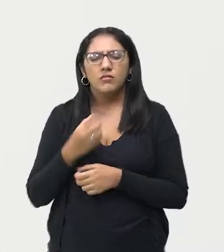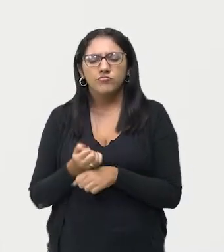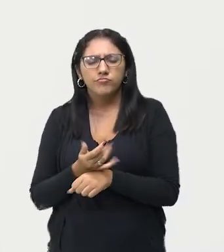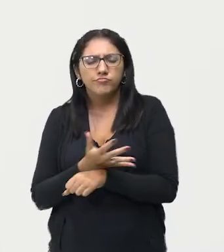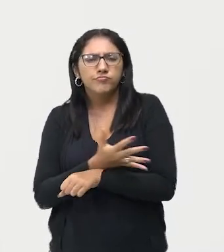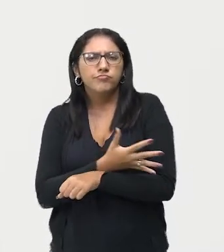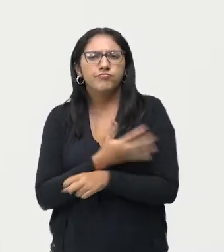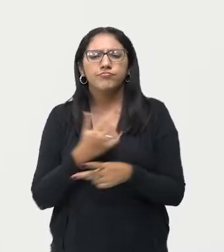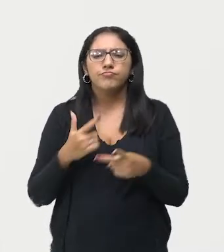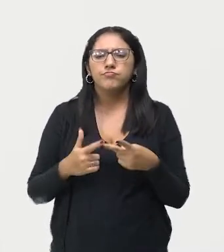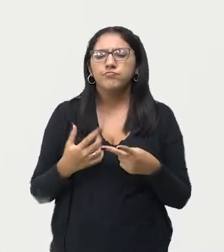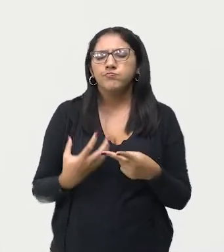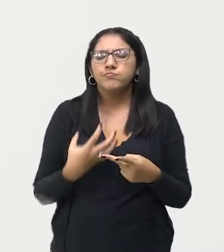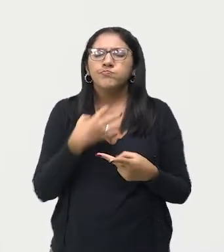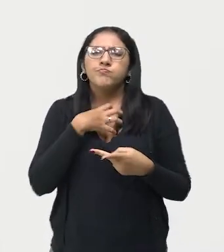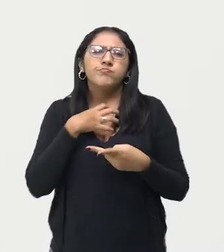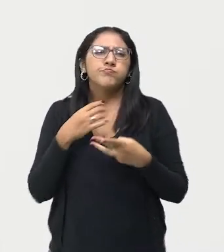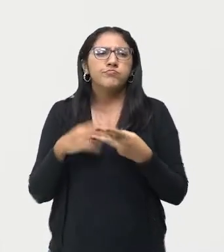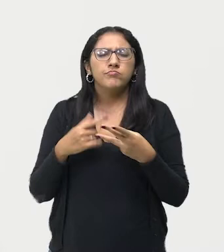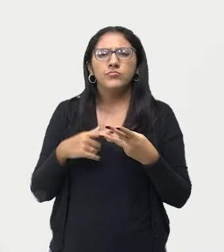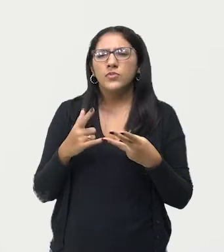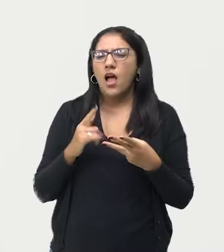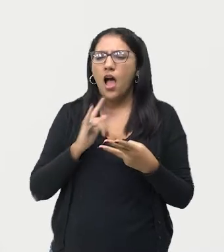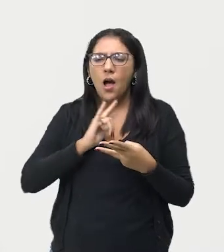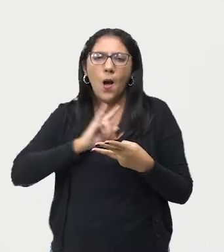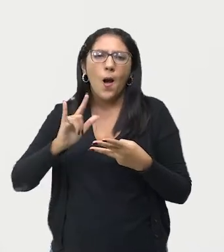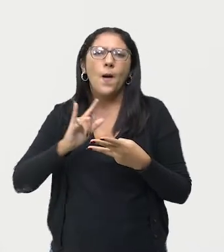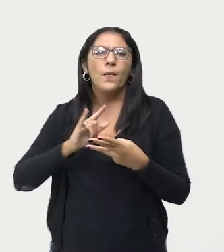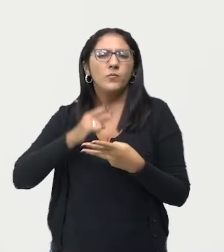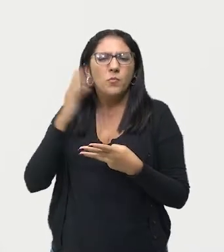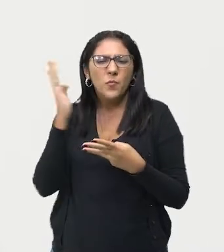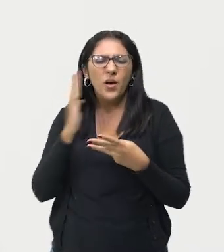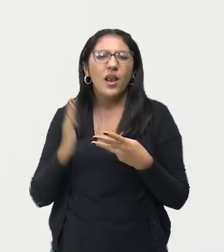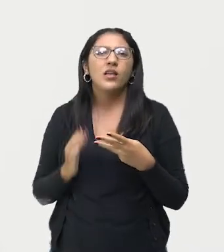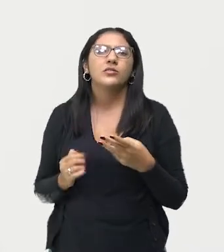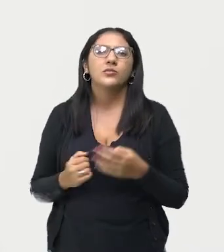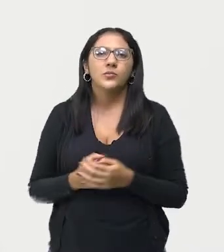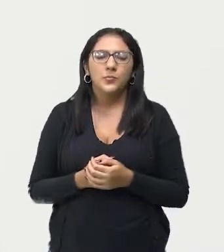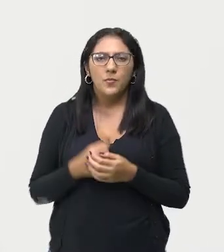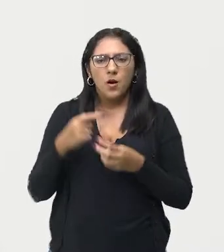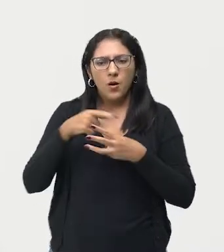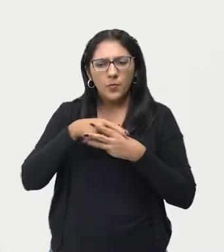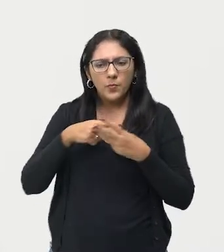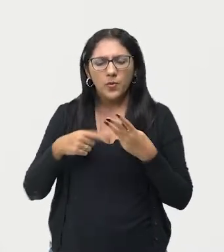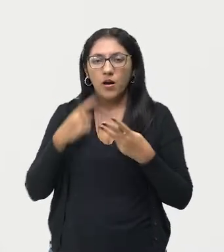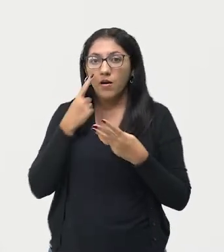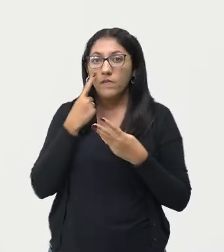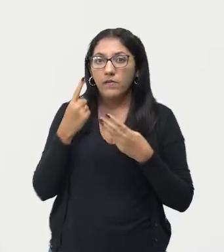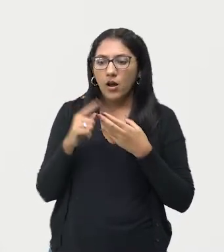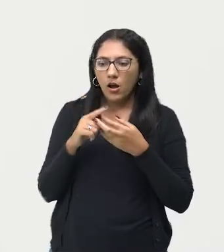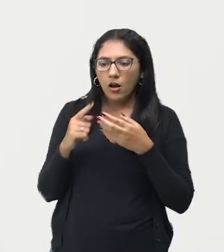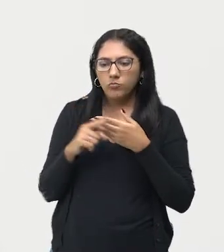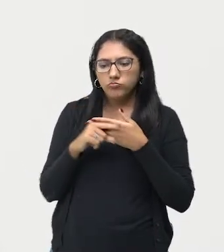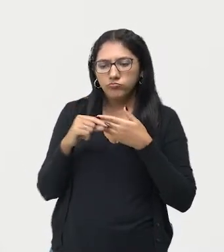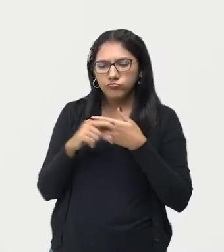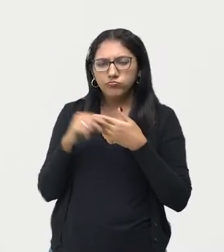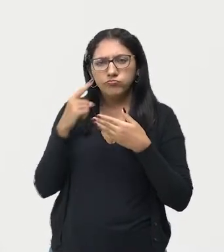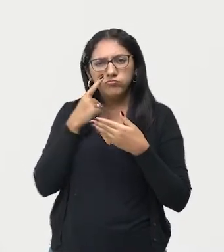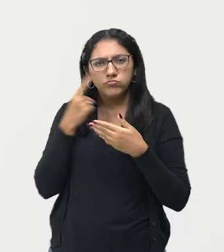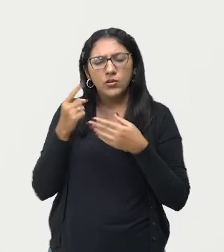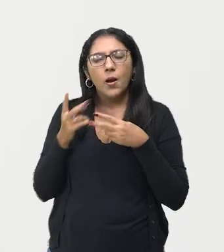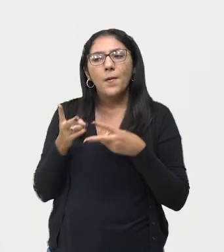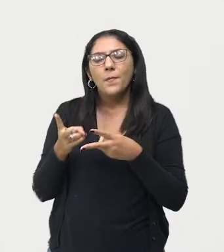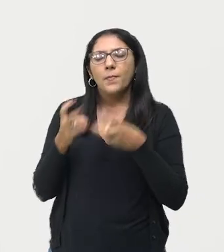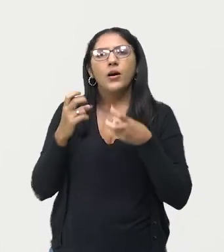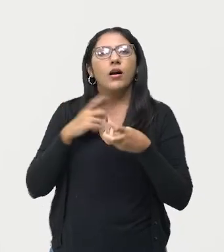ela era passional, ela era ultranacionalista. E esse aparecimento para ele, de acordo com ele, foi natural. Por que isso